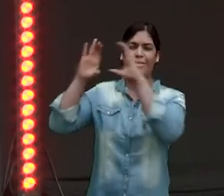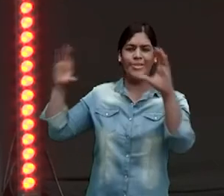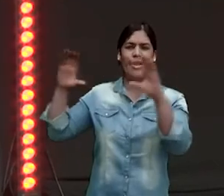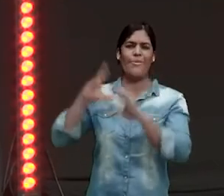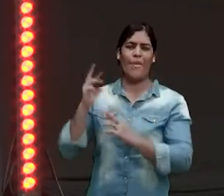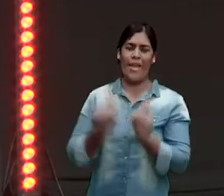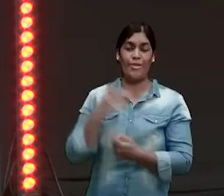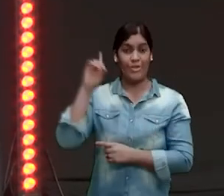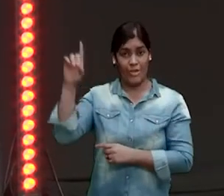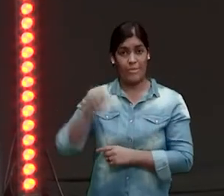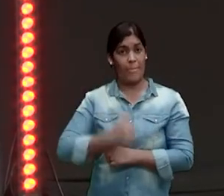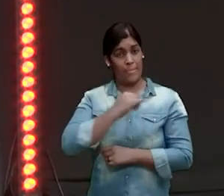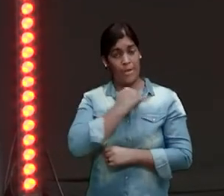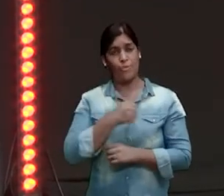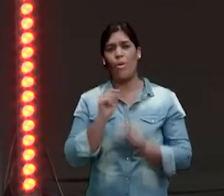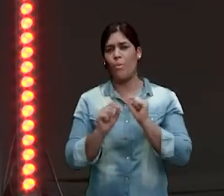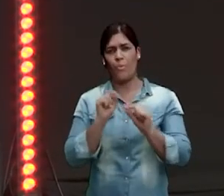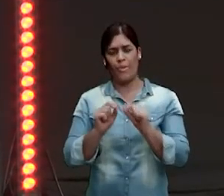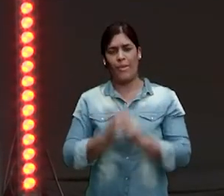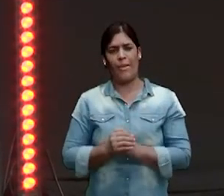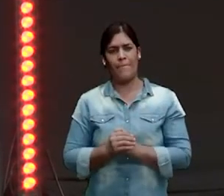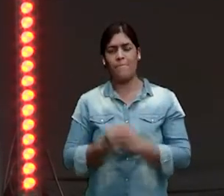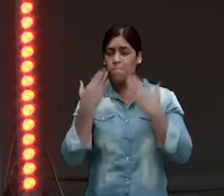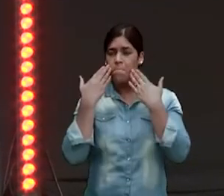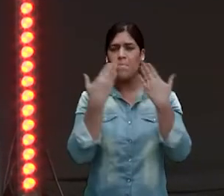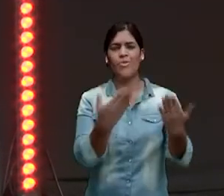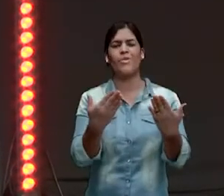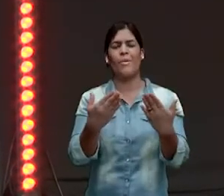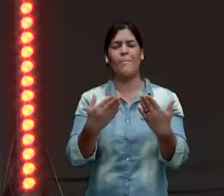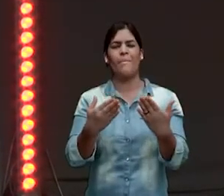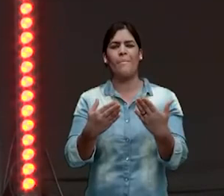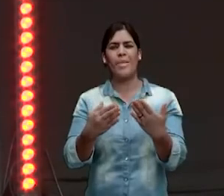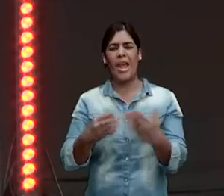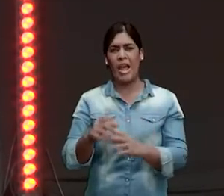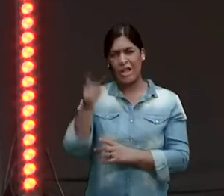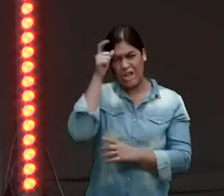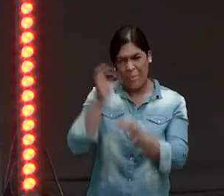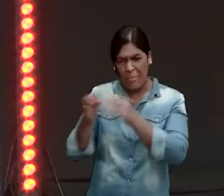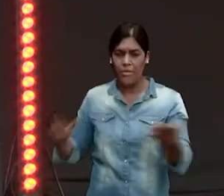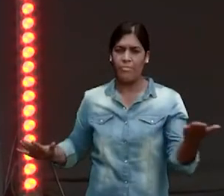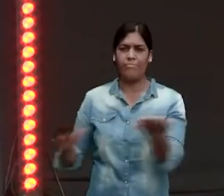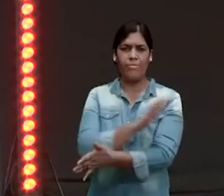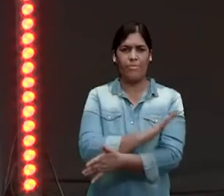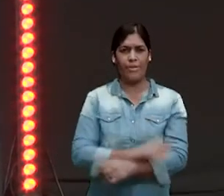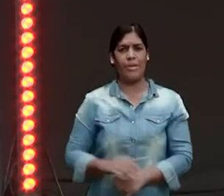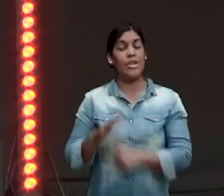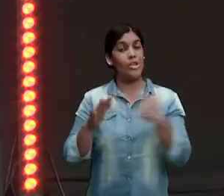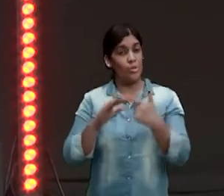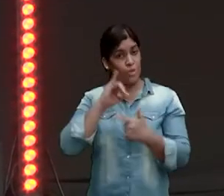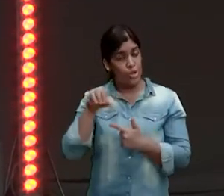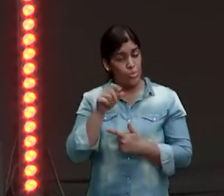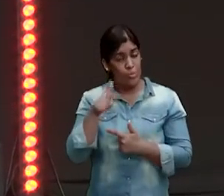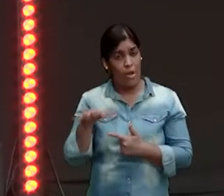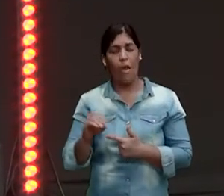de Deus em primeiro João ele é aquele que se manifestou para desfazer as obras do diabo aí segunda